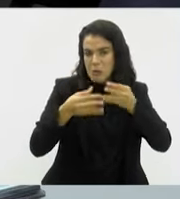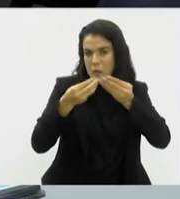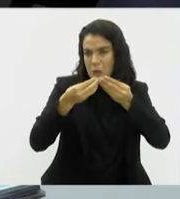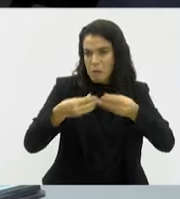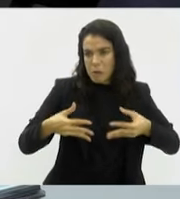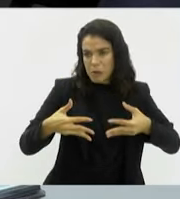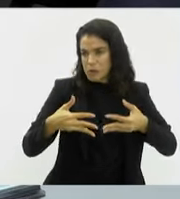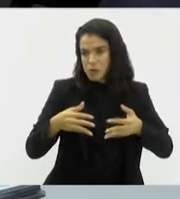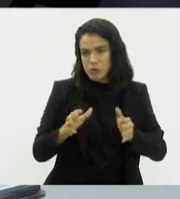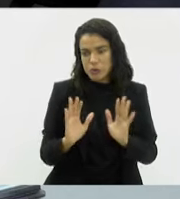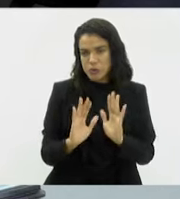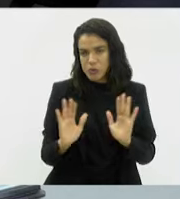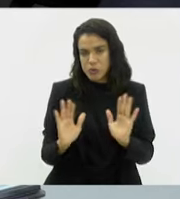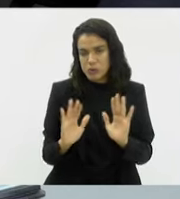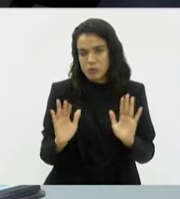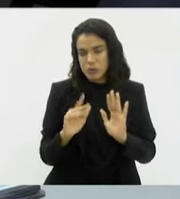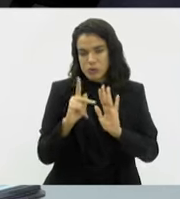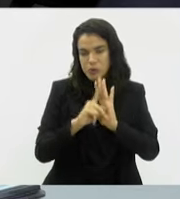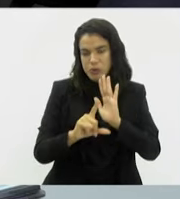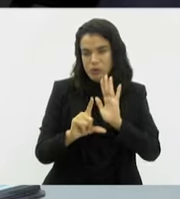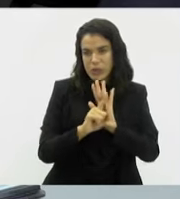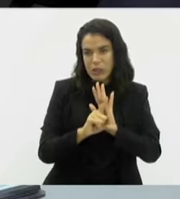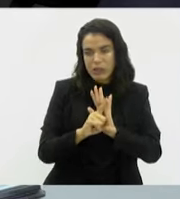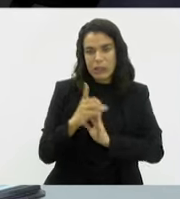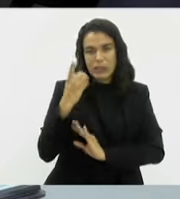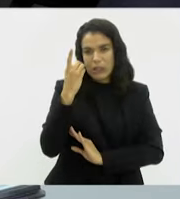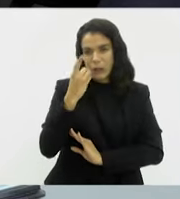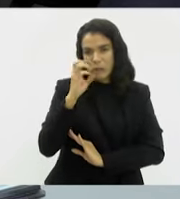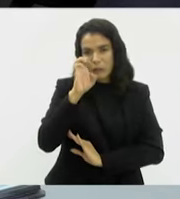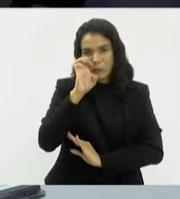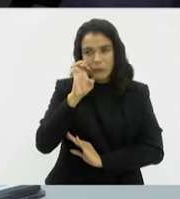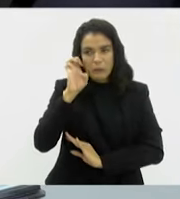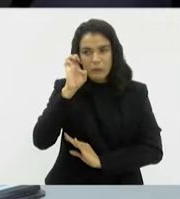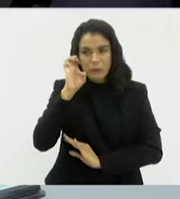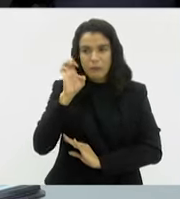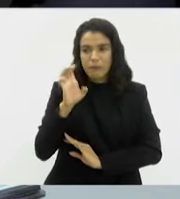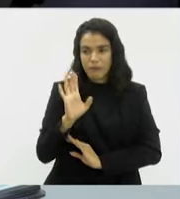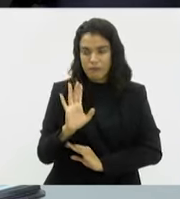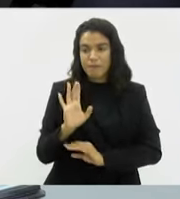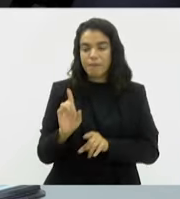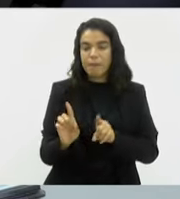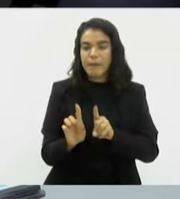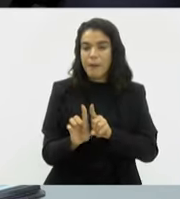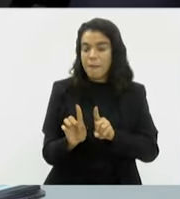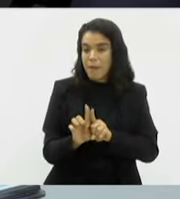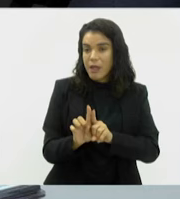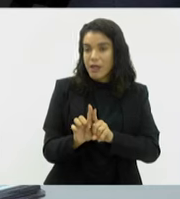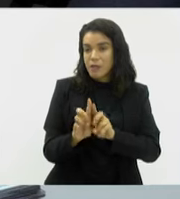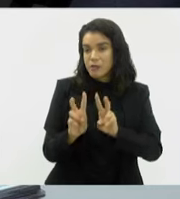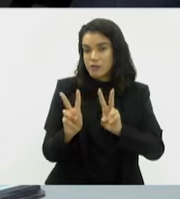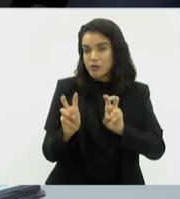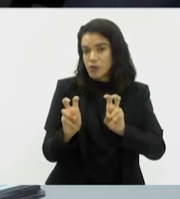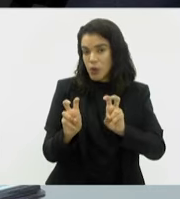da deputada Élica, né? E ainda assim, com relação ao que foi